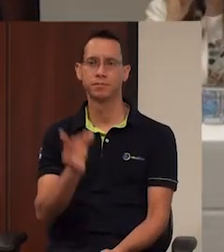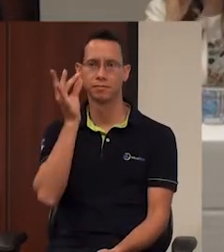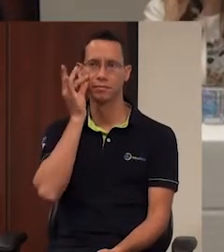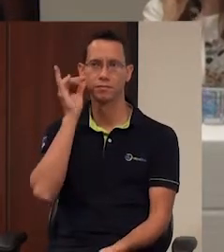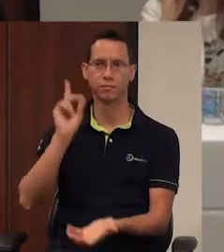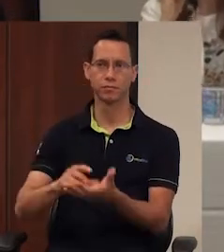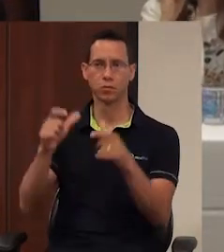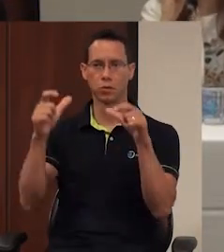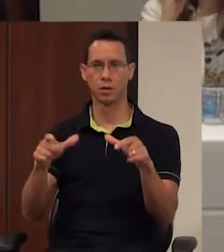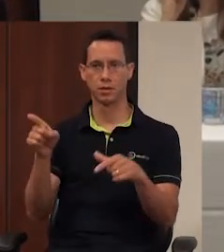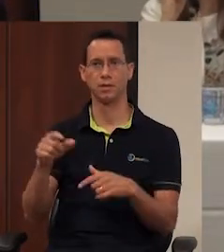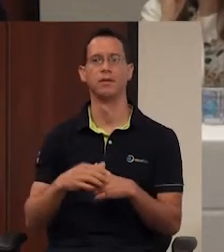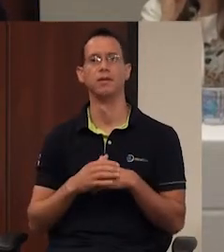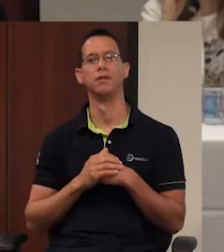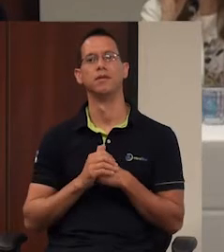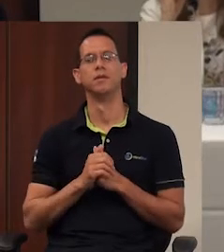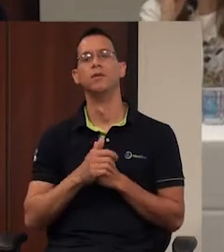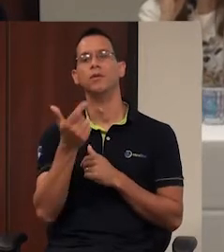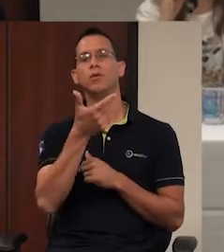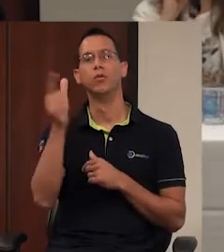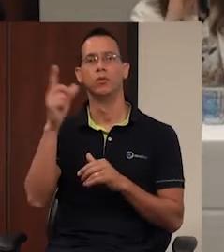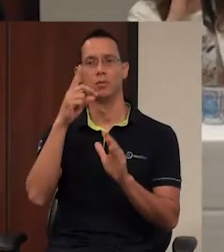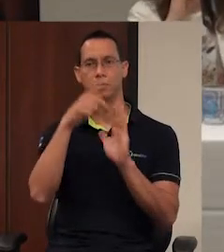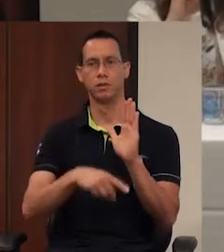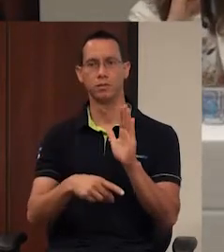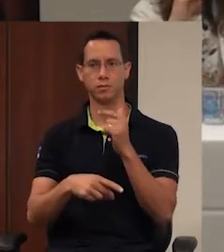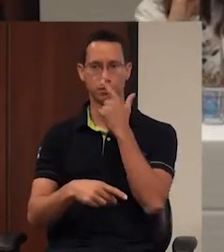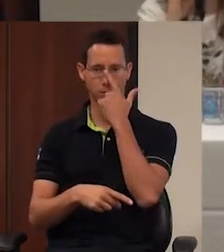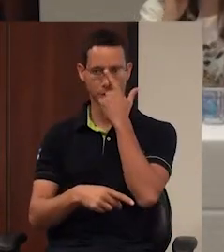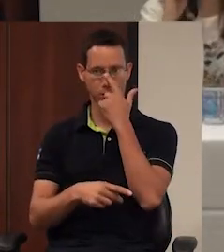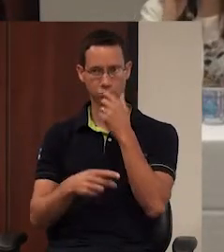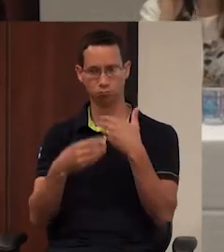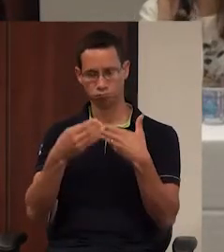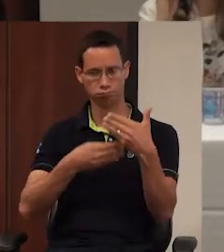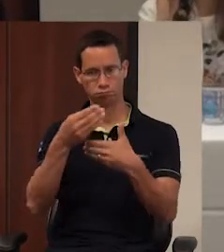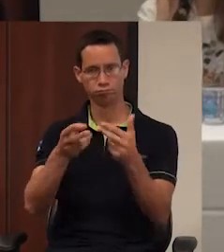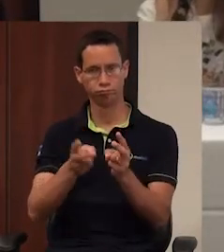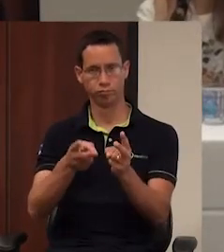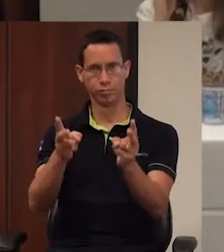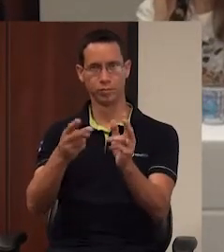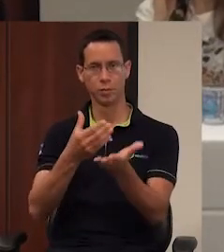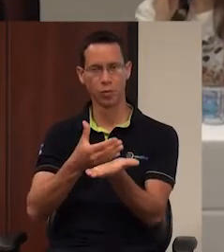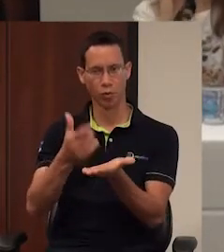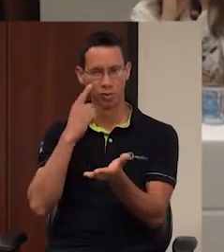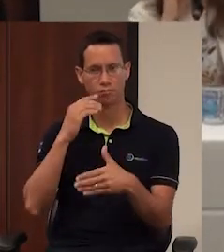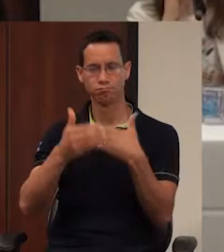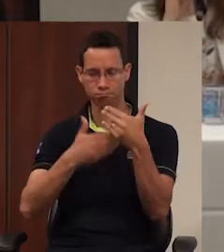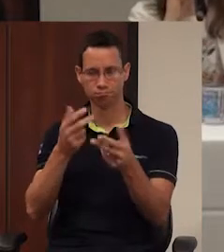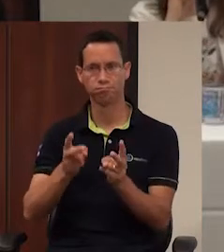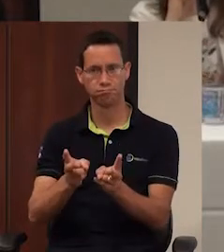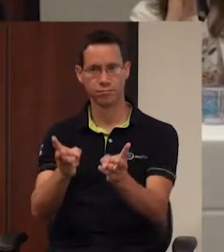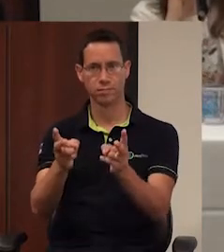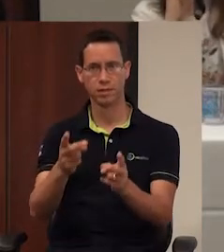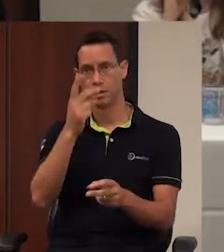de Vitória. Tem um outro projeto que eles deram continuidade depois desse piloto, e daí eles começaram a trabalhar